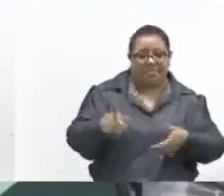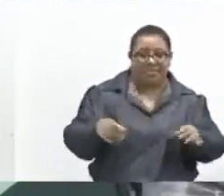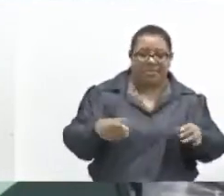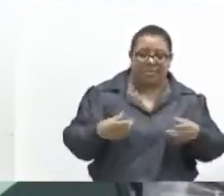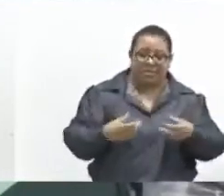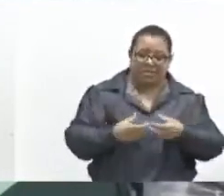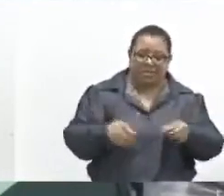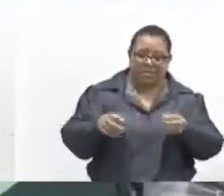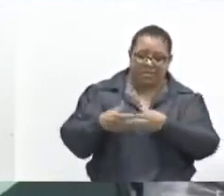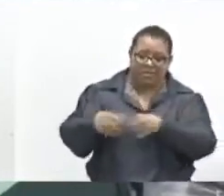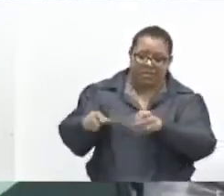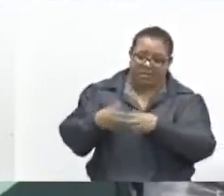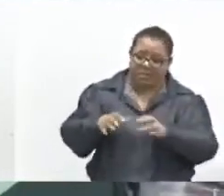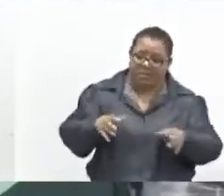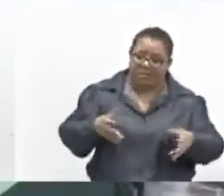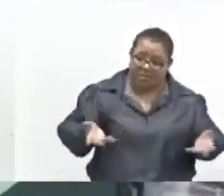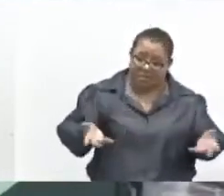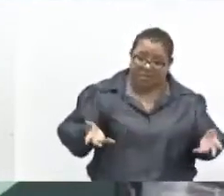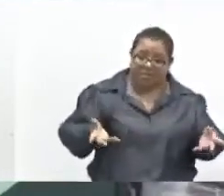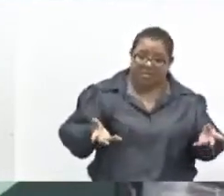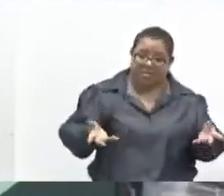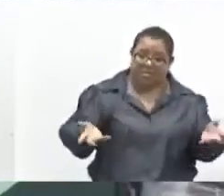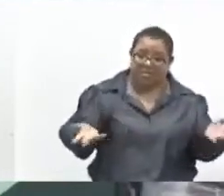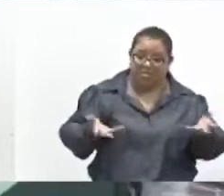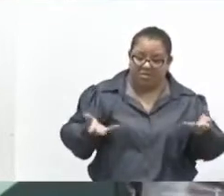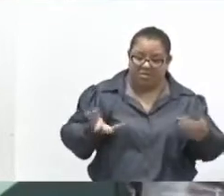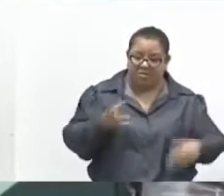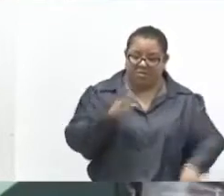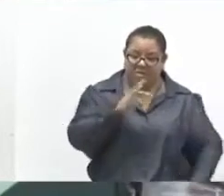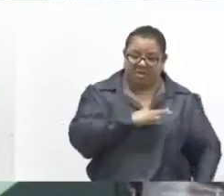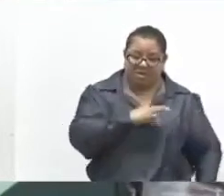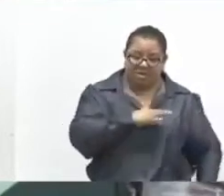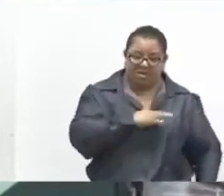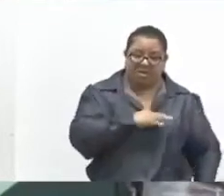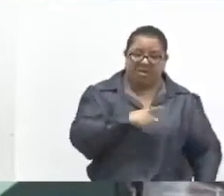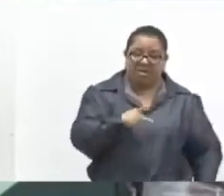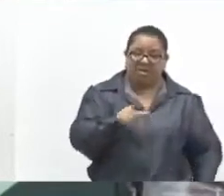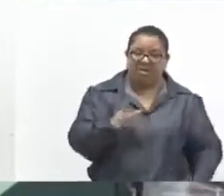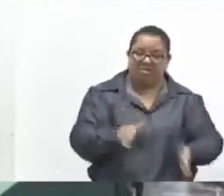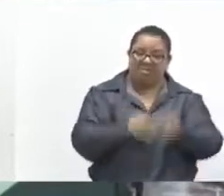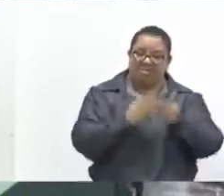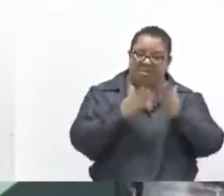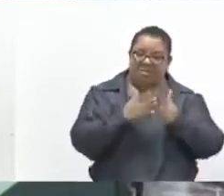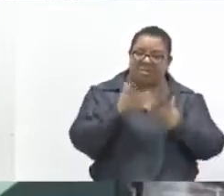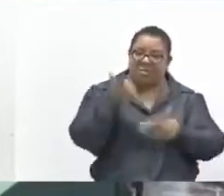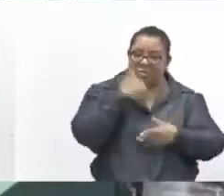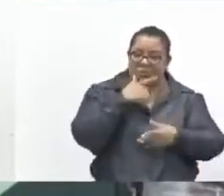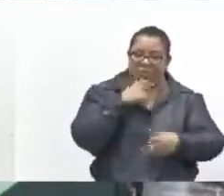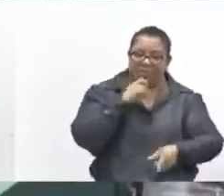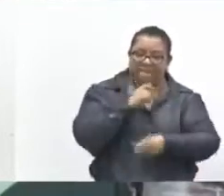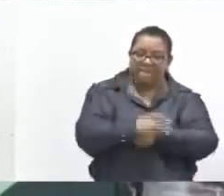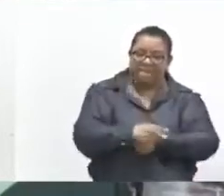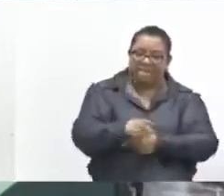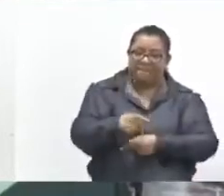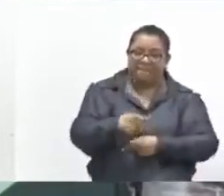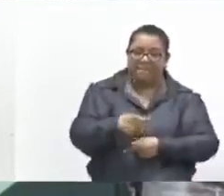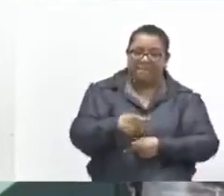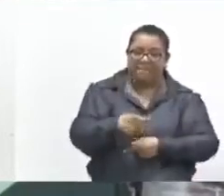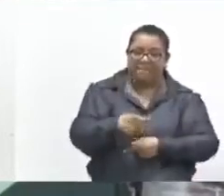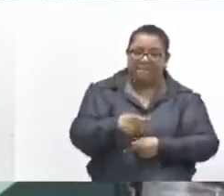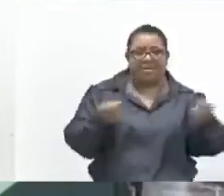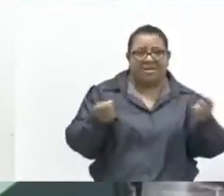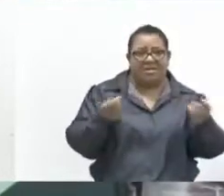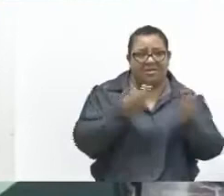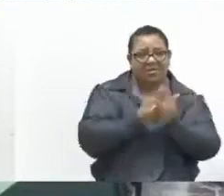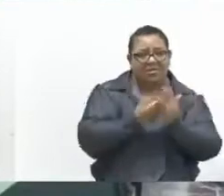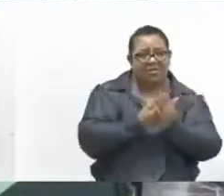que tudo isso aí é para quem é vulnerável, para quem recebe até um salário mínimo e meio por mês, consiga colocar seu filho dentro de uma creche para ela poder estudar, para